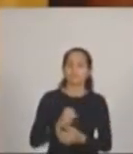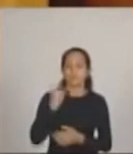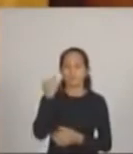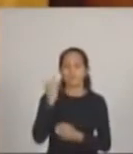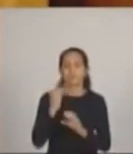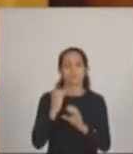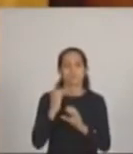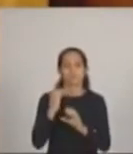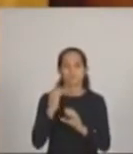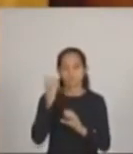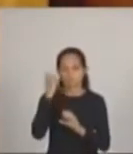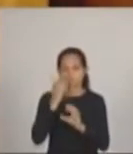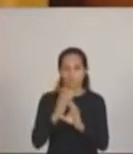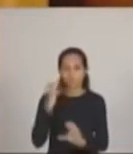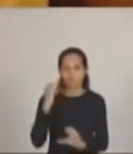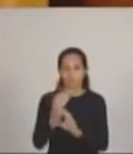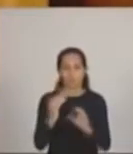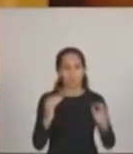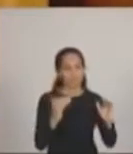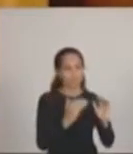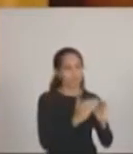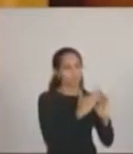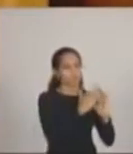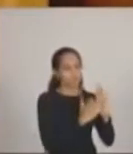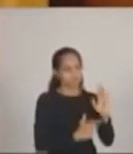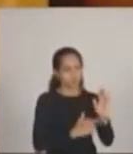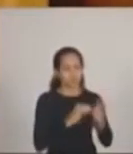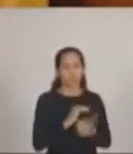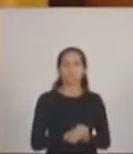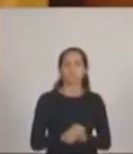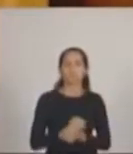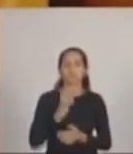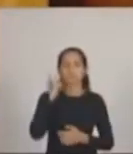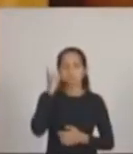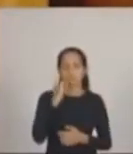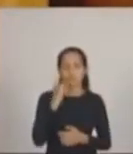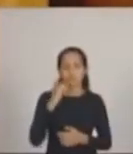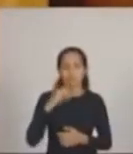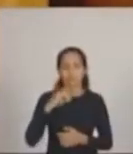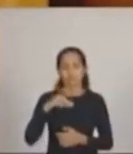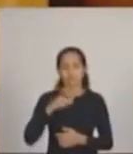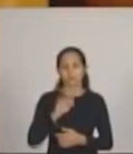Esmeraldo? Com relator. Deputado doutor Emílio Mameri?